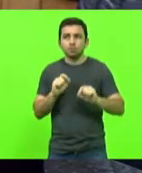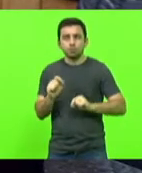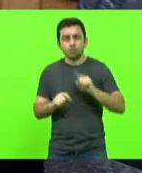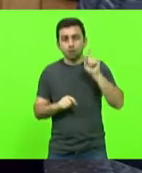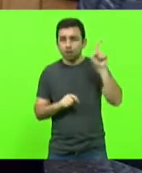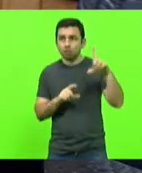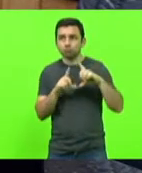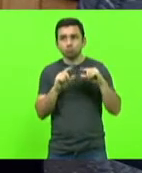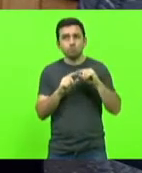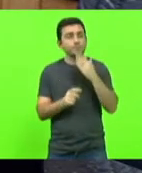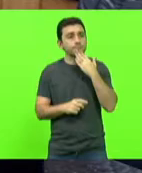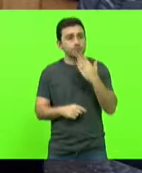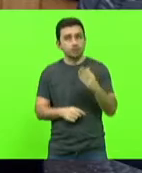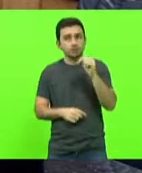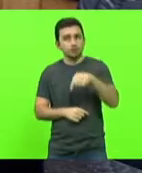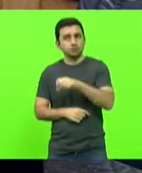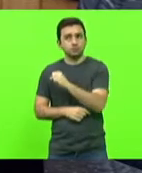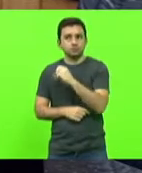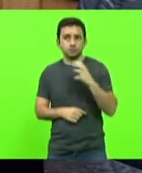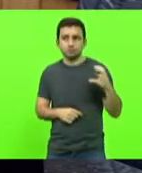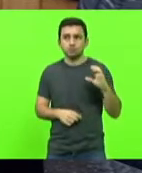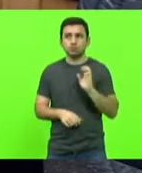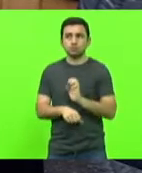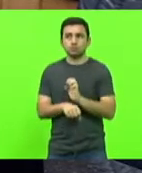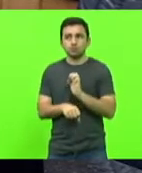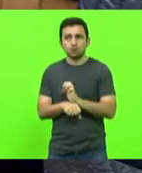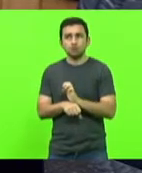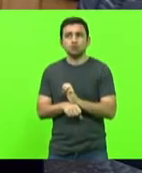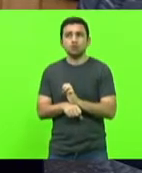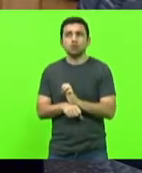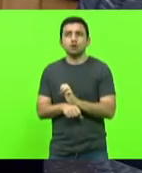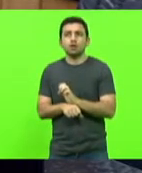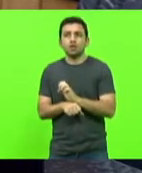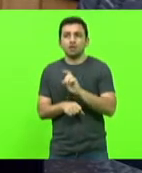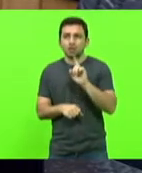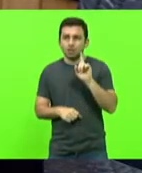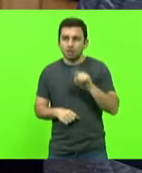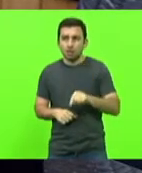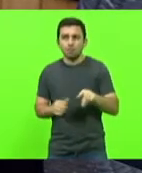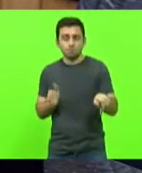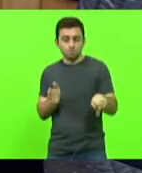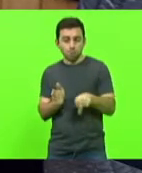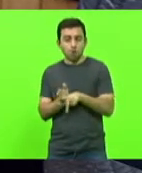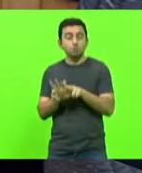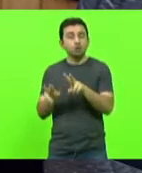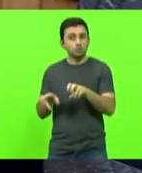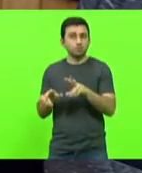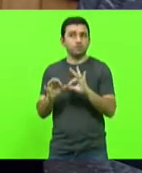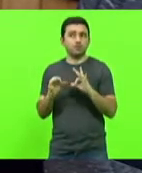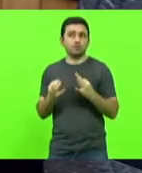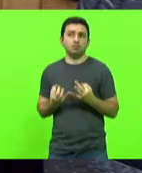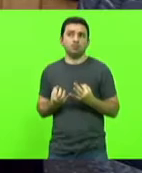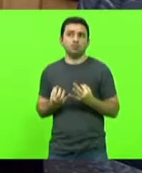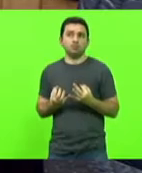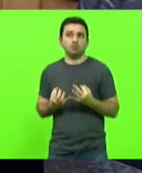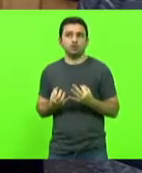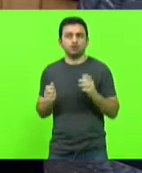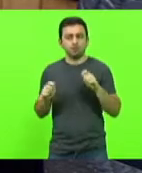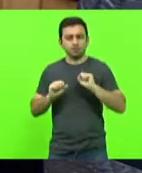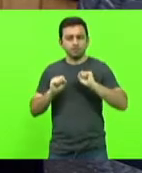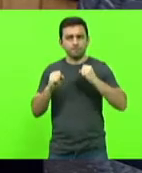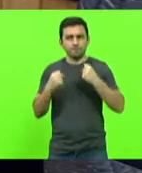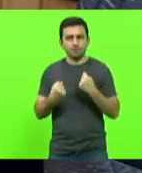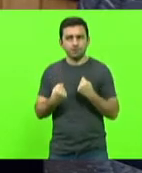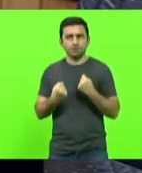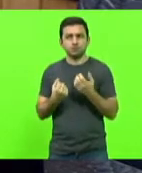Nacional o apelo de Santa Catarina, um Estado que é essencialmente de agricultura familiar, para que possamos fazer a defesa desses